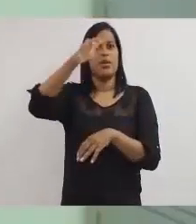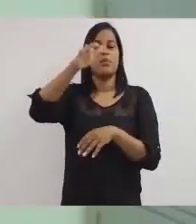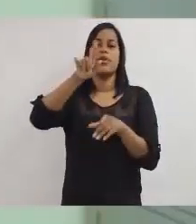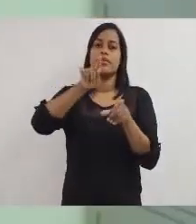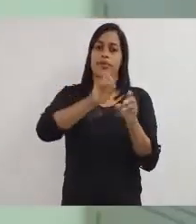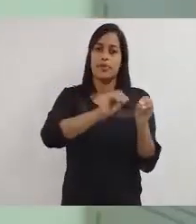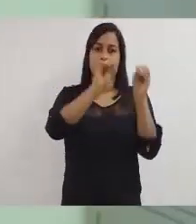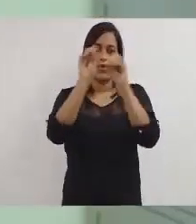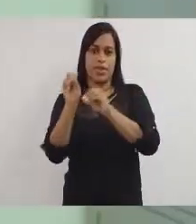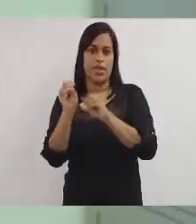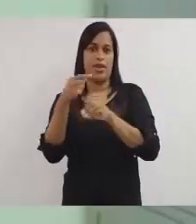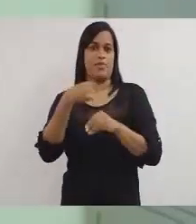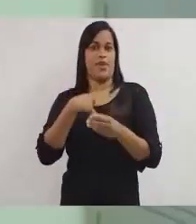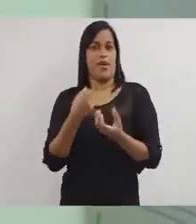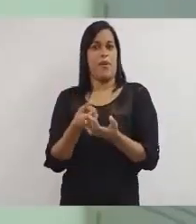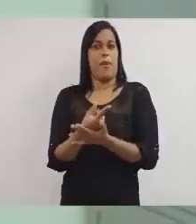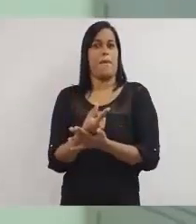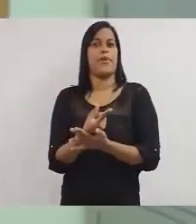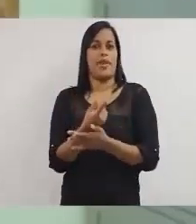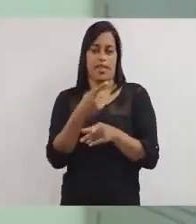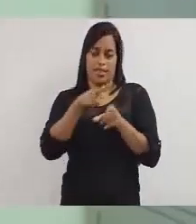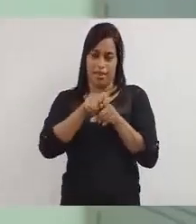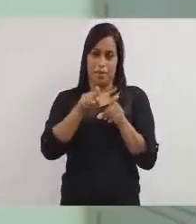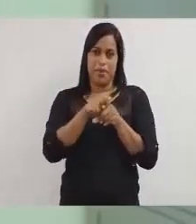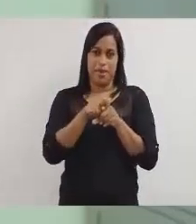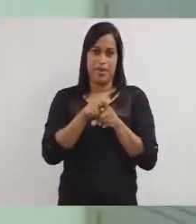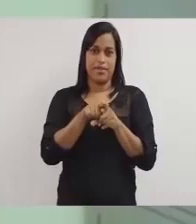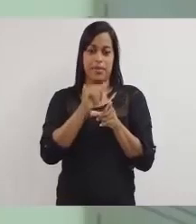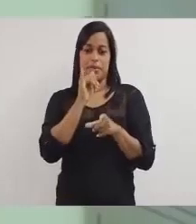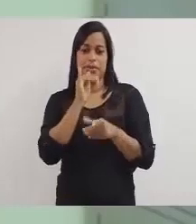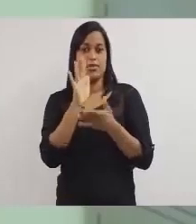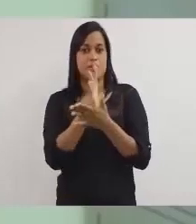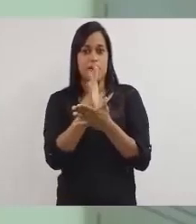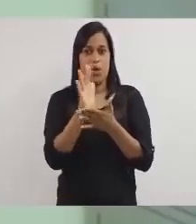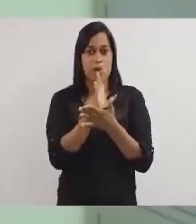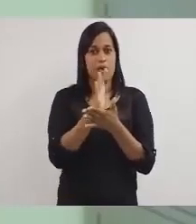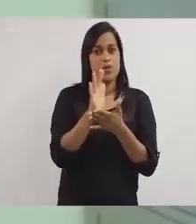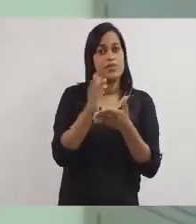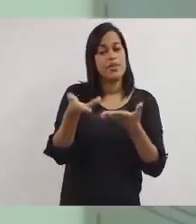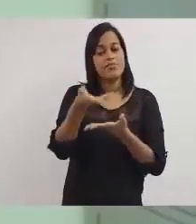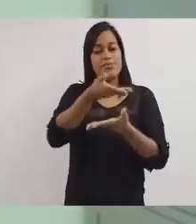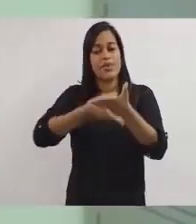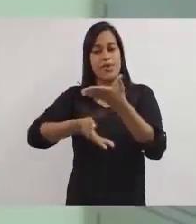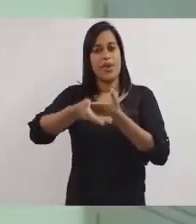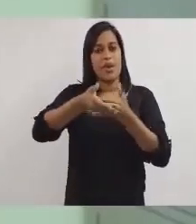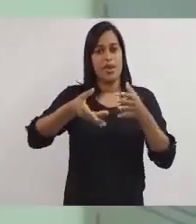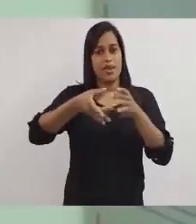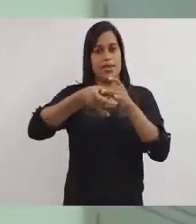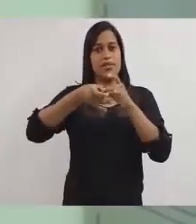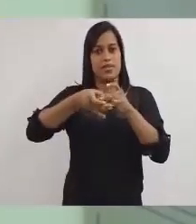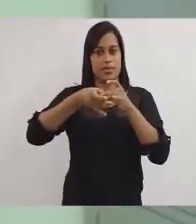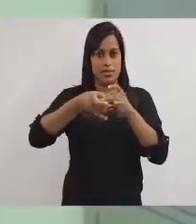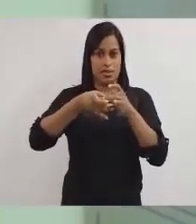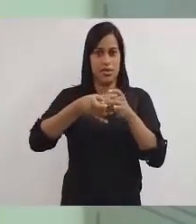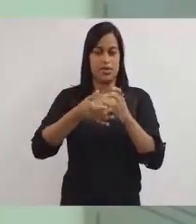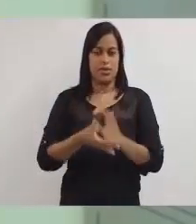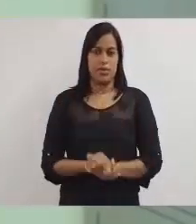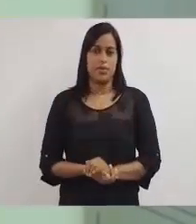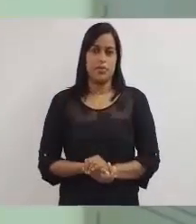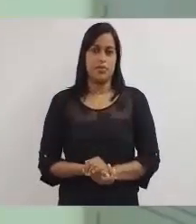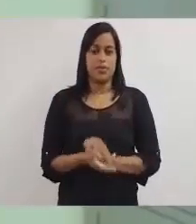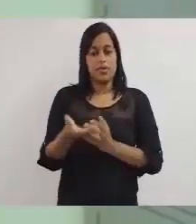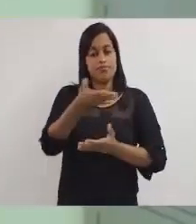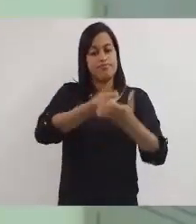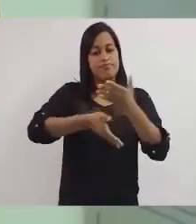meu consumo de álcool. Então, existem bens que são relacionados. E a relação